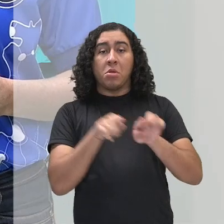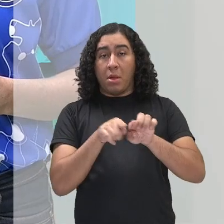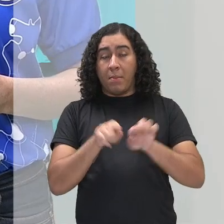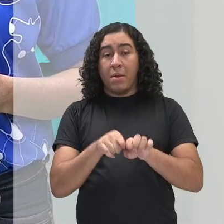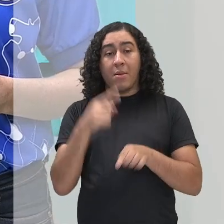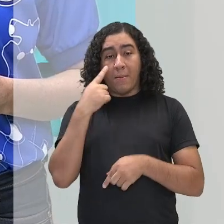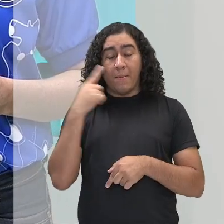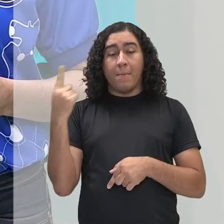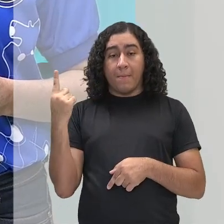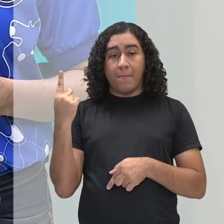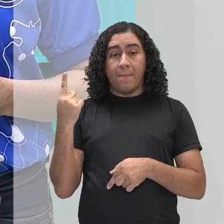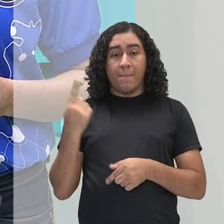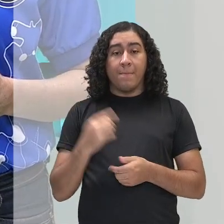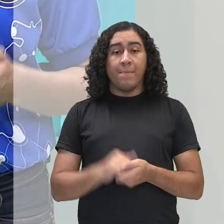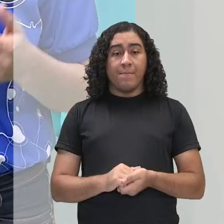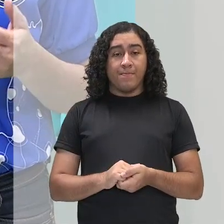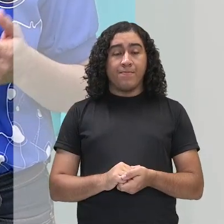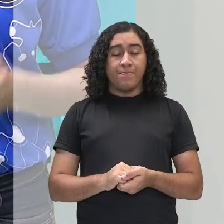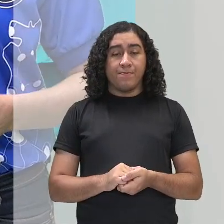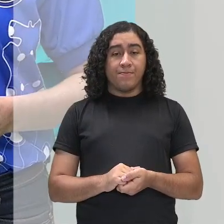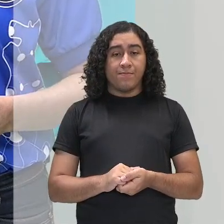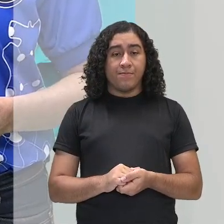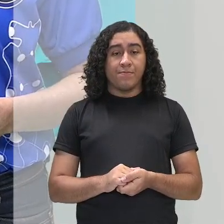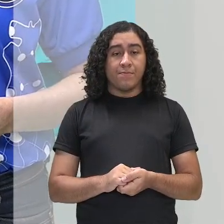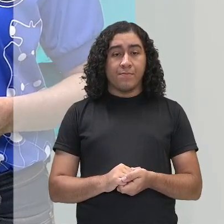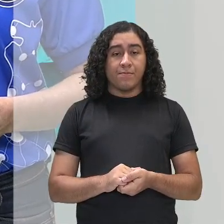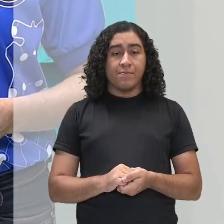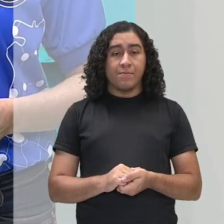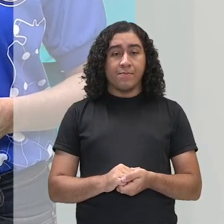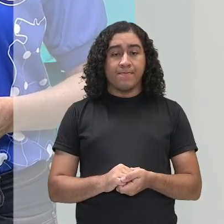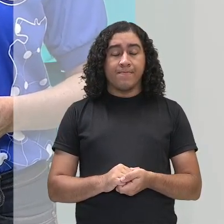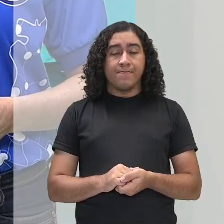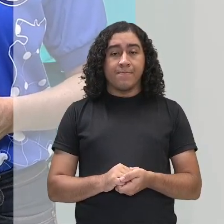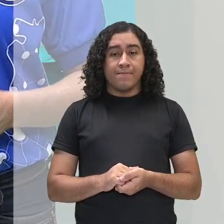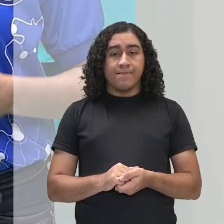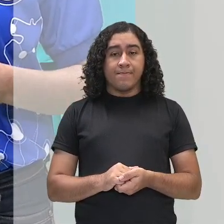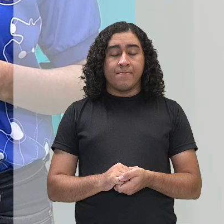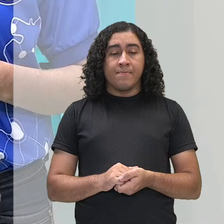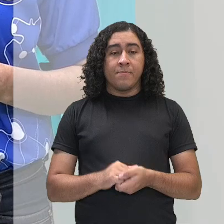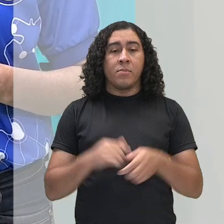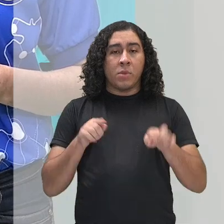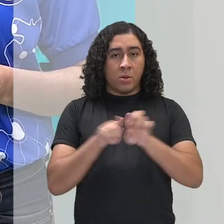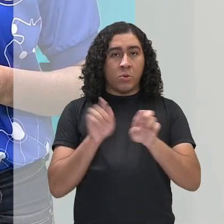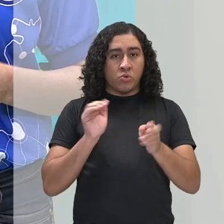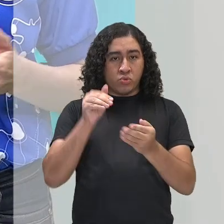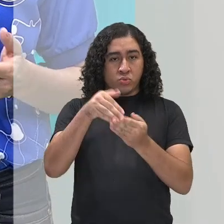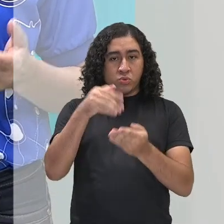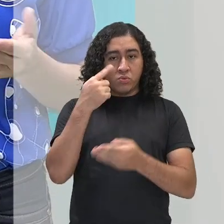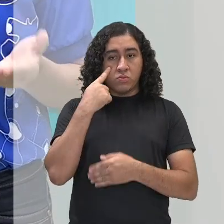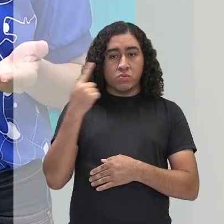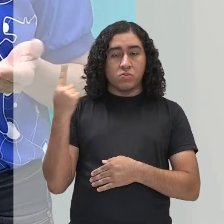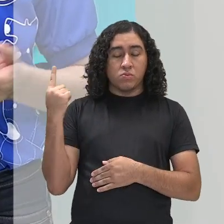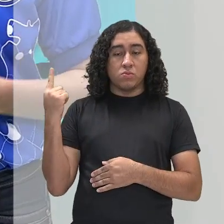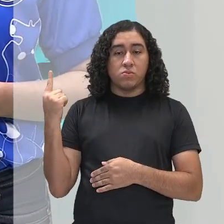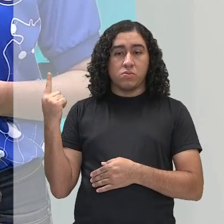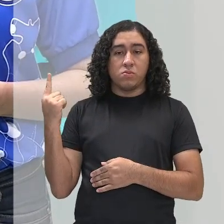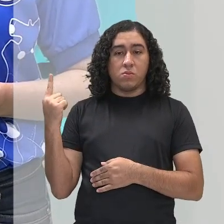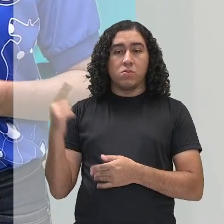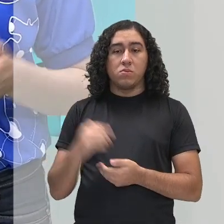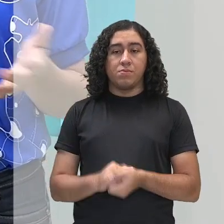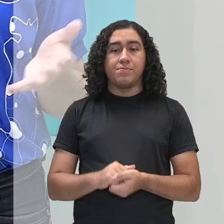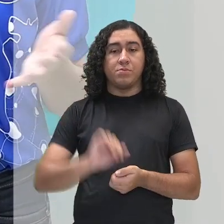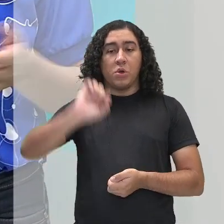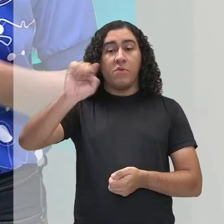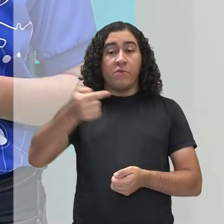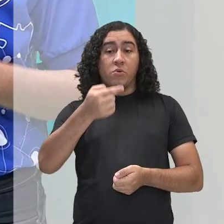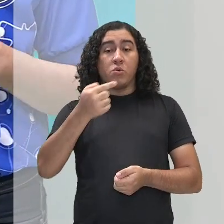not. She is not, fica she's not. E it is not, fica it's not.